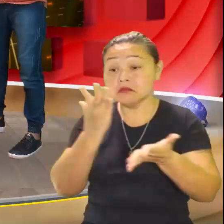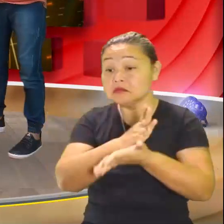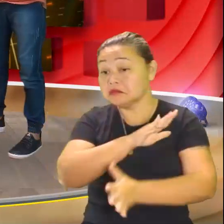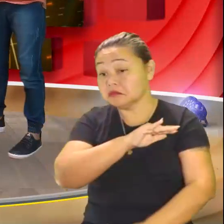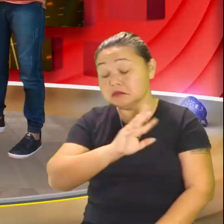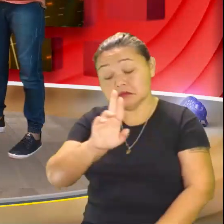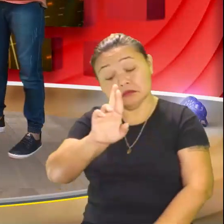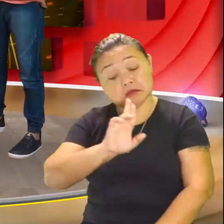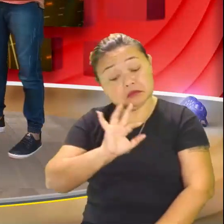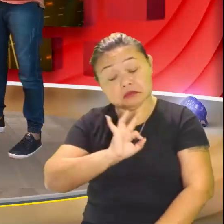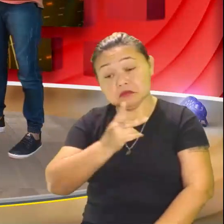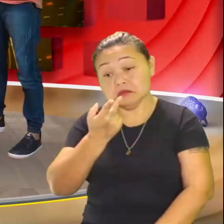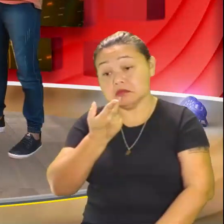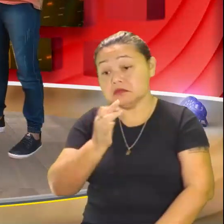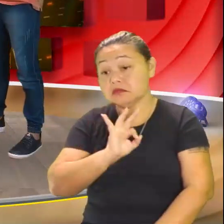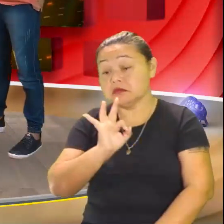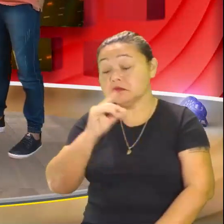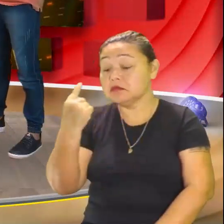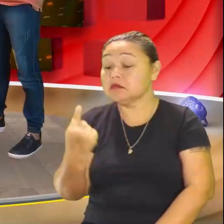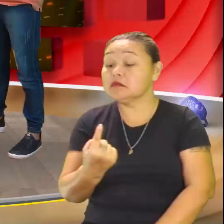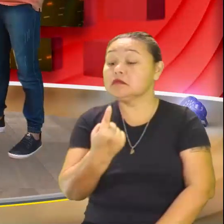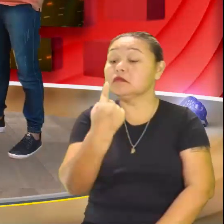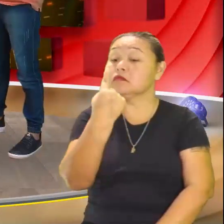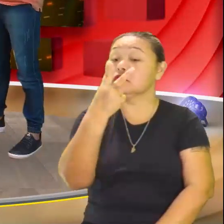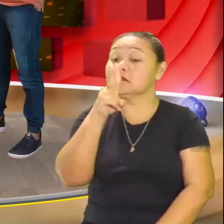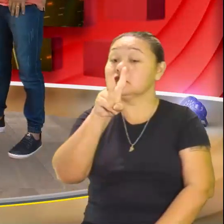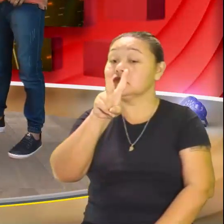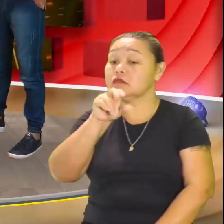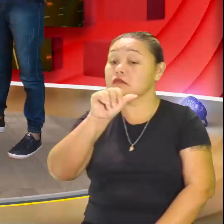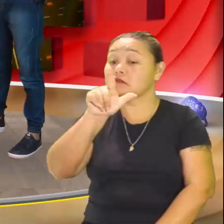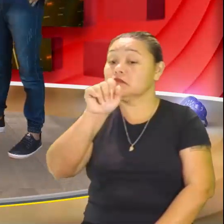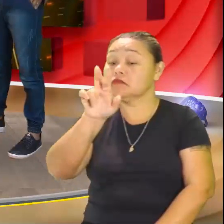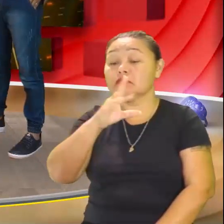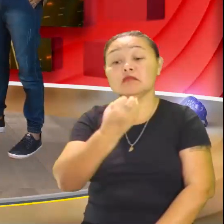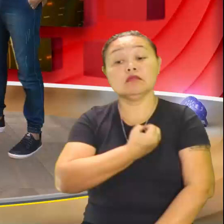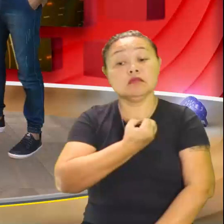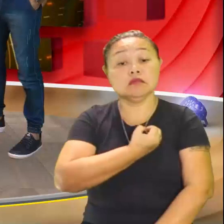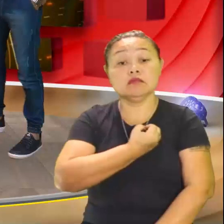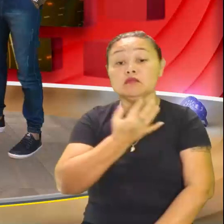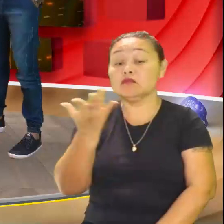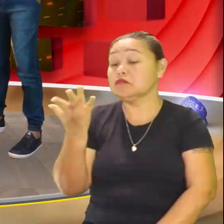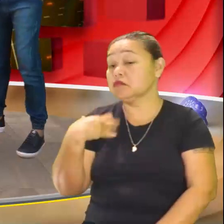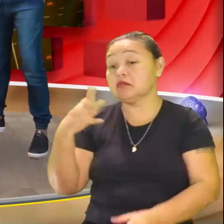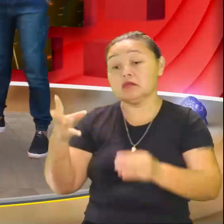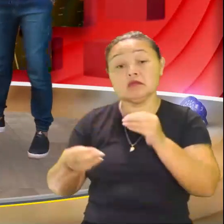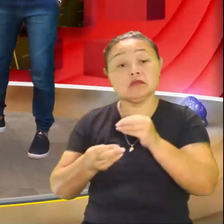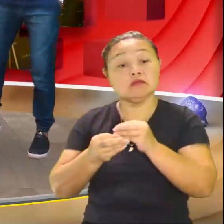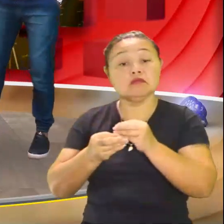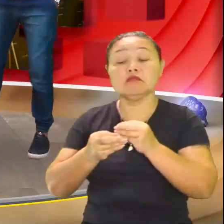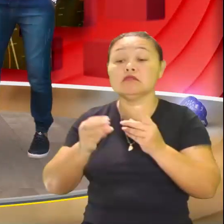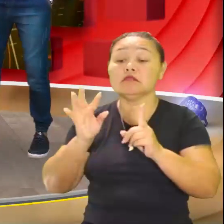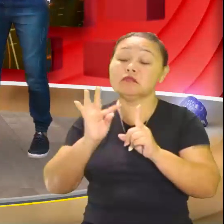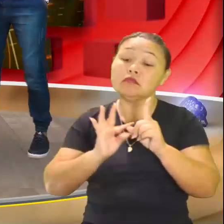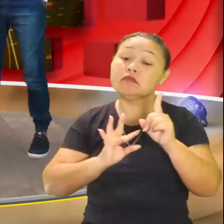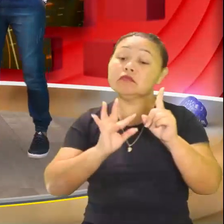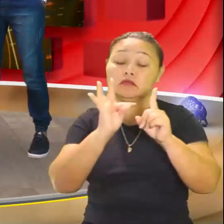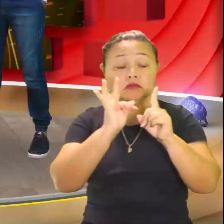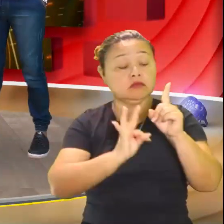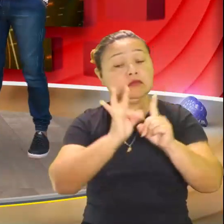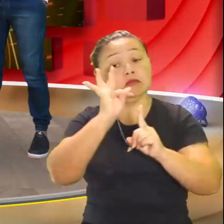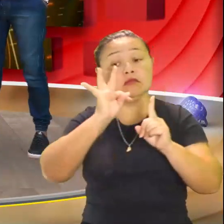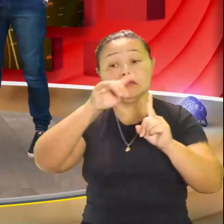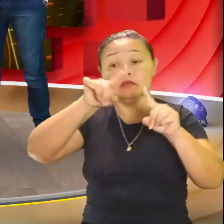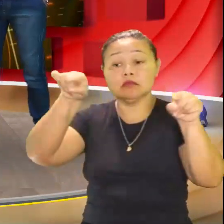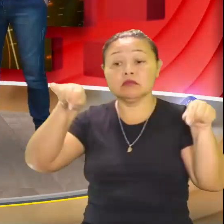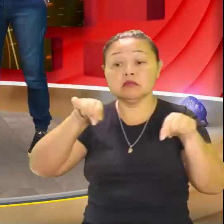falar mais nada, a gente já tem noção. Então, é um valor absoluto, né? E a sua unidade. Pronto. Só isso. Temperatura. Aqui no estúdio,